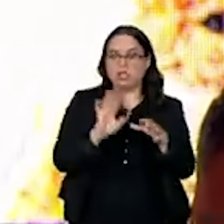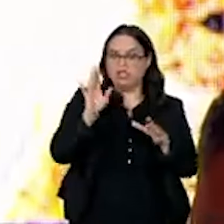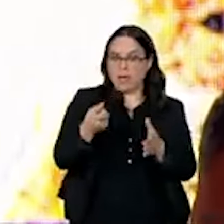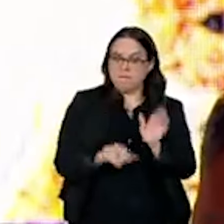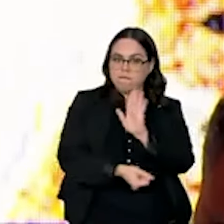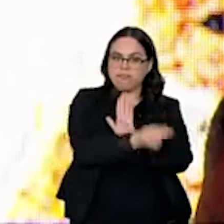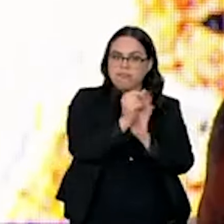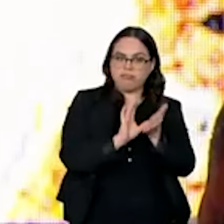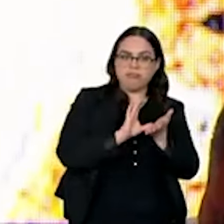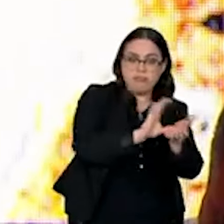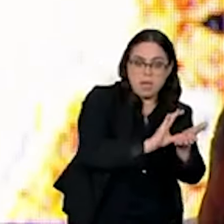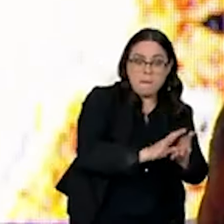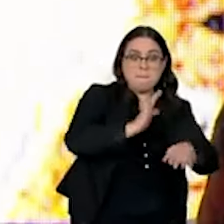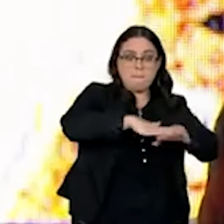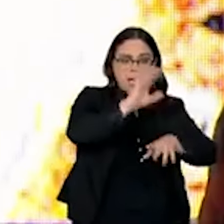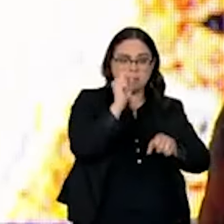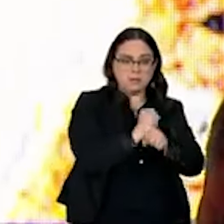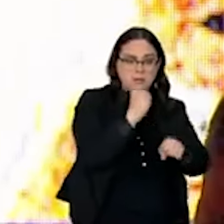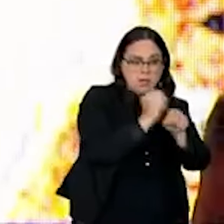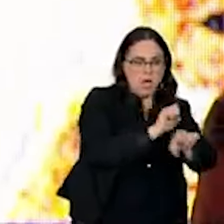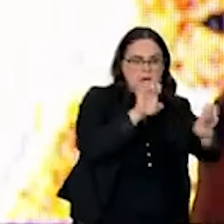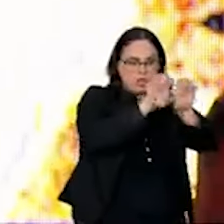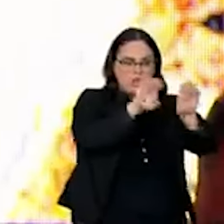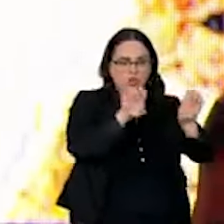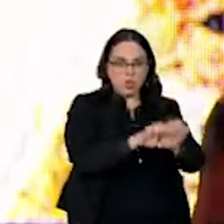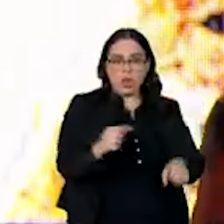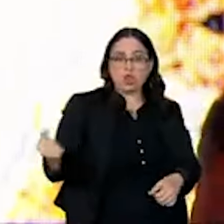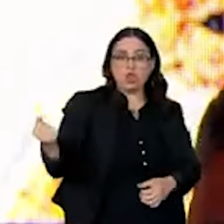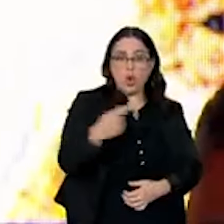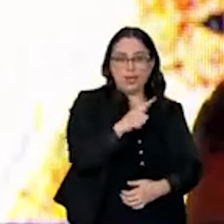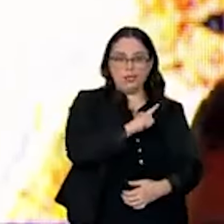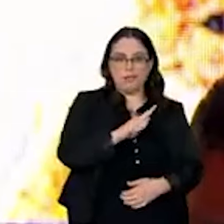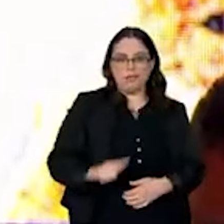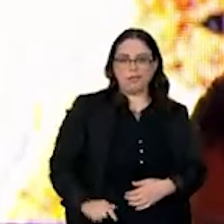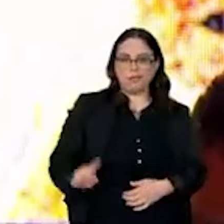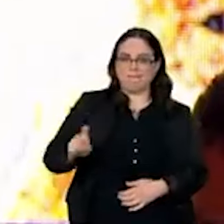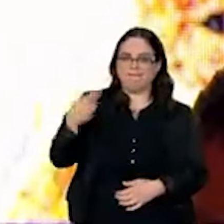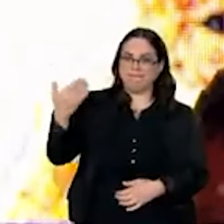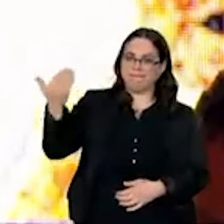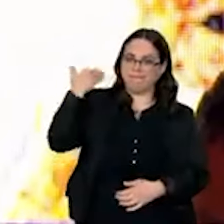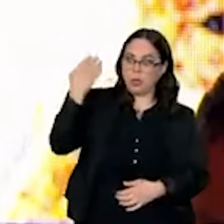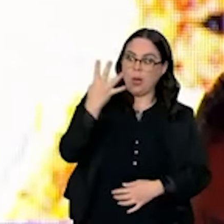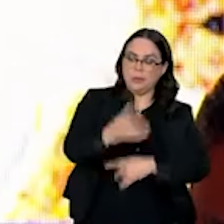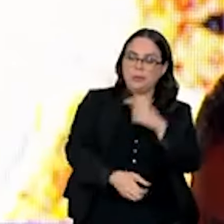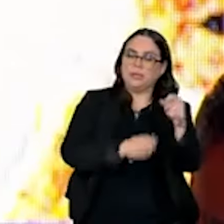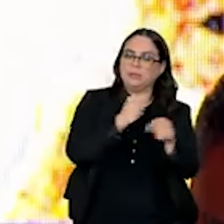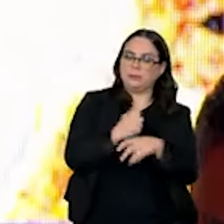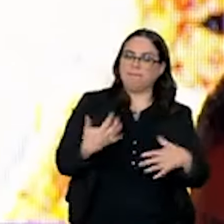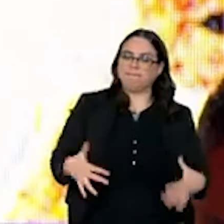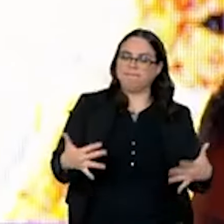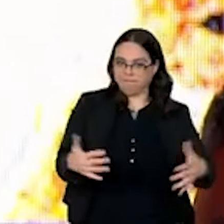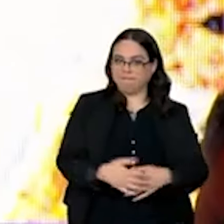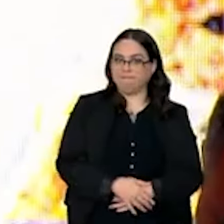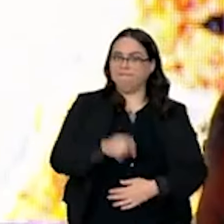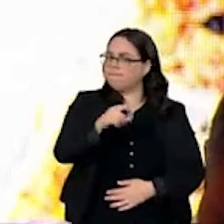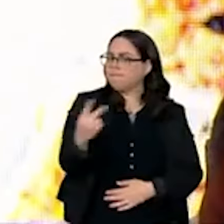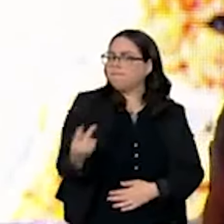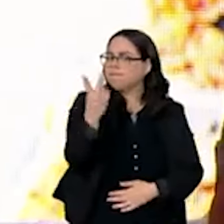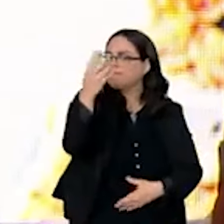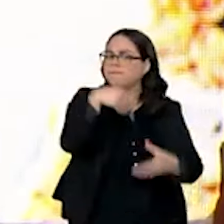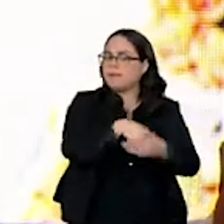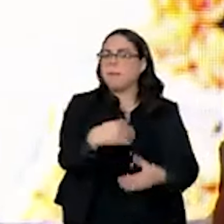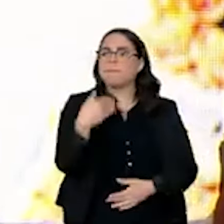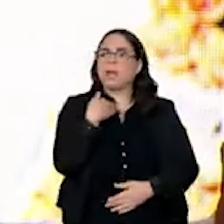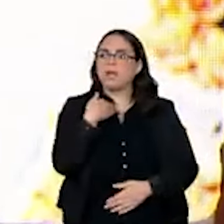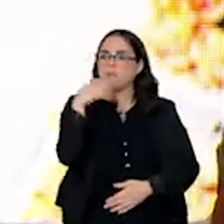investiu mais em obra de infraestrutura do que o governo passado nos 4 anos. Isso vale para o Banco do